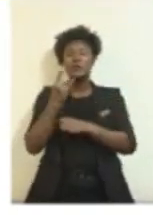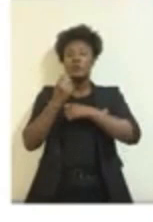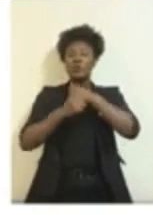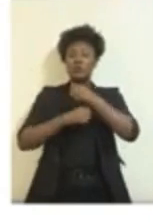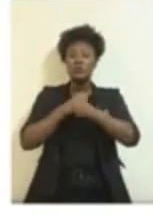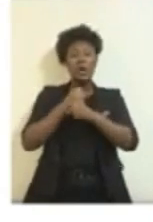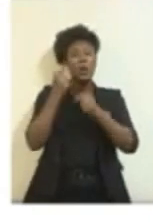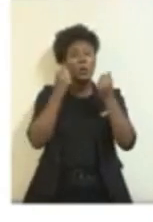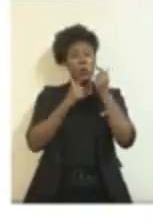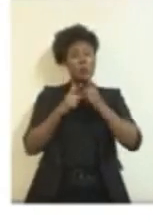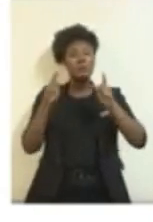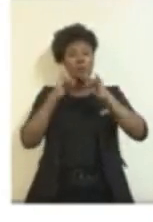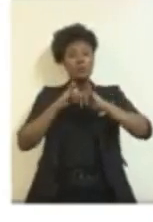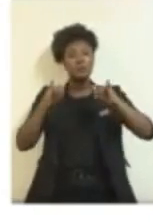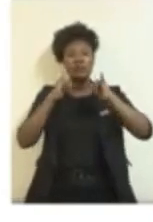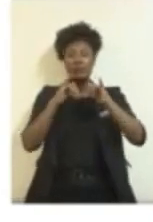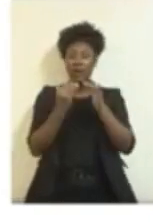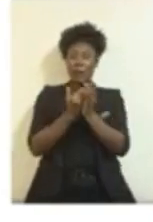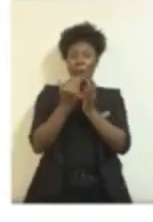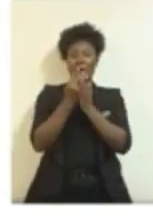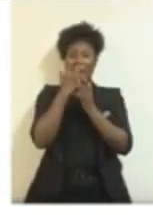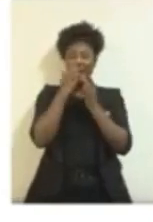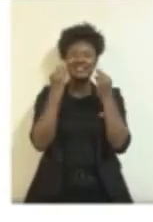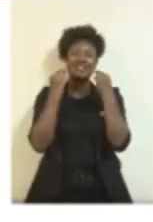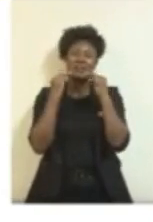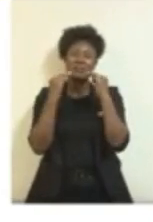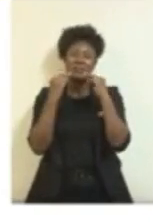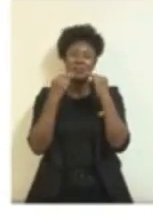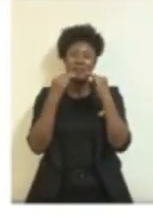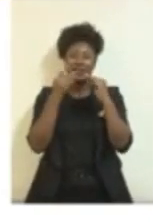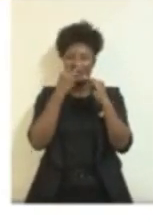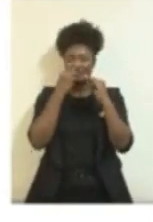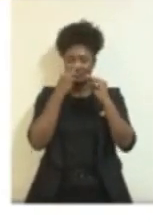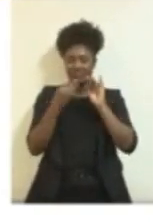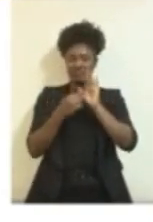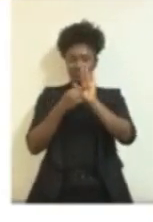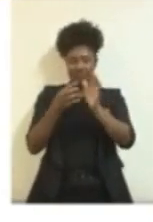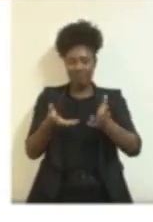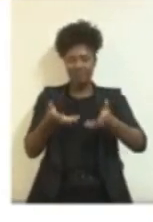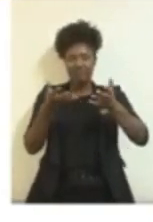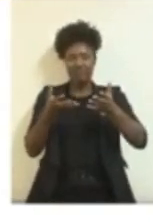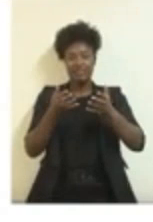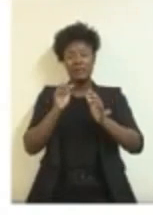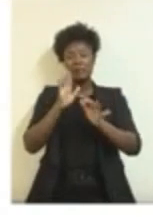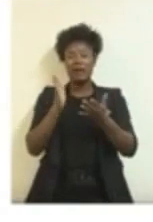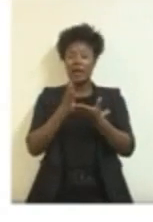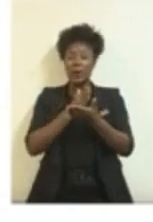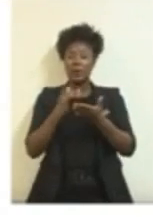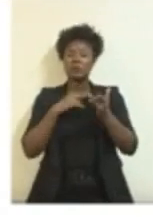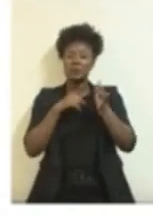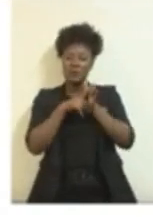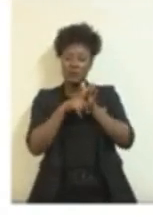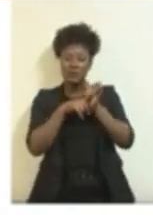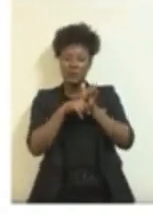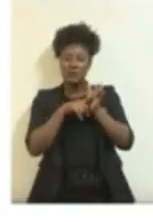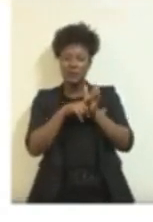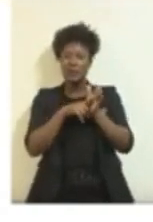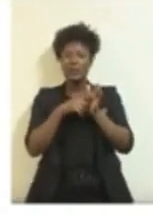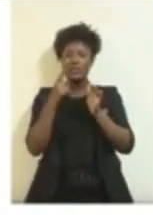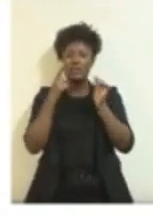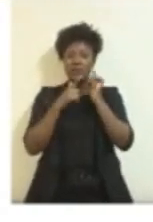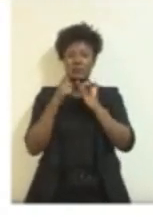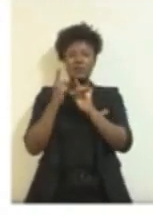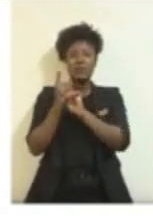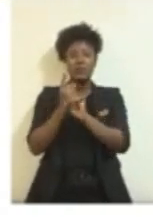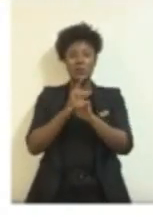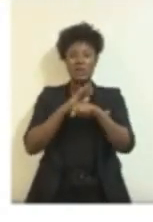na mídia social, né? Chama um pouco a atenção. Mesmo assim, né, como pesquisadoras, temos apontado, acho mais de 15